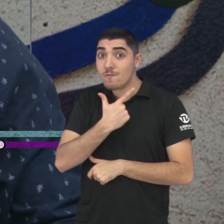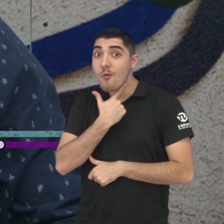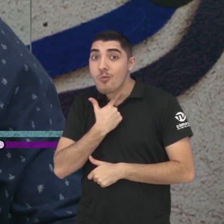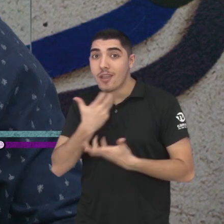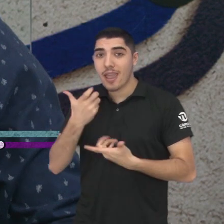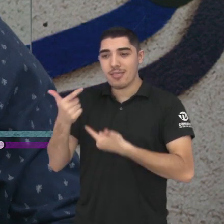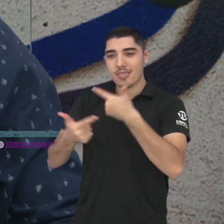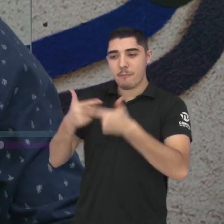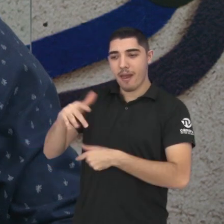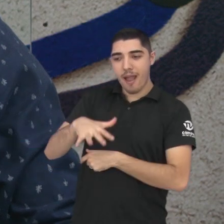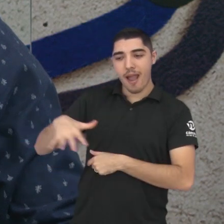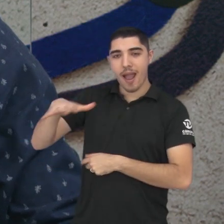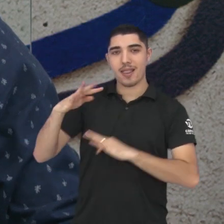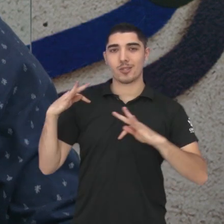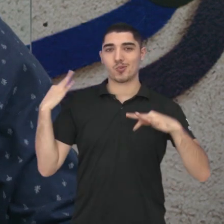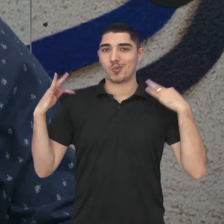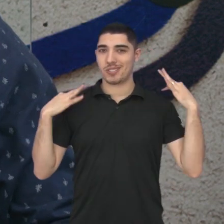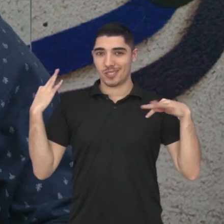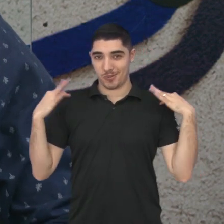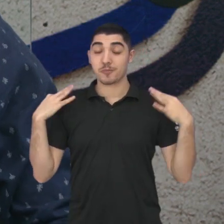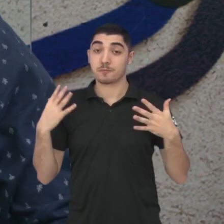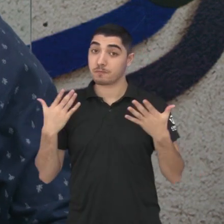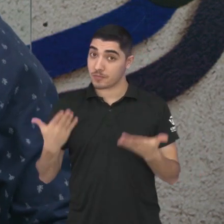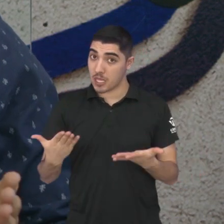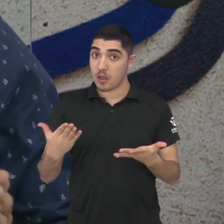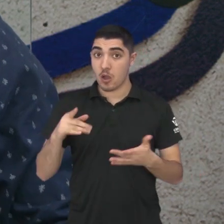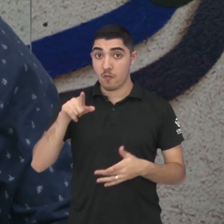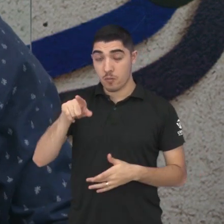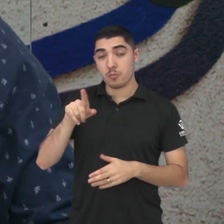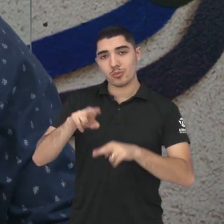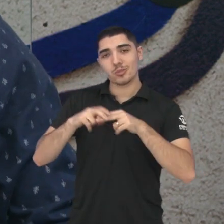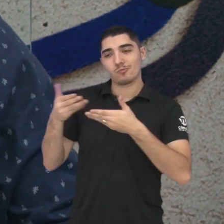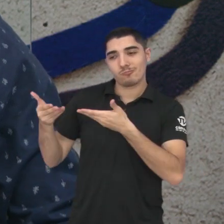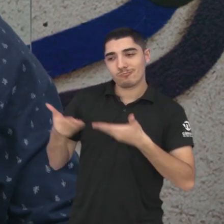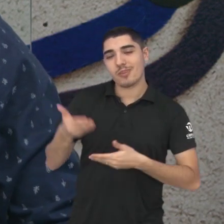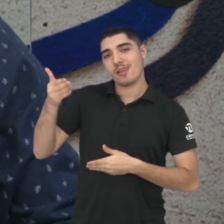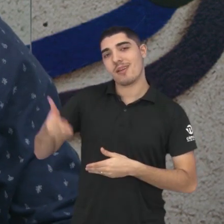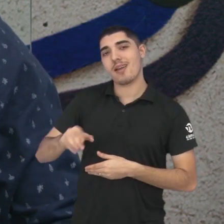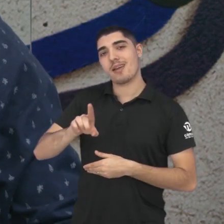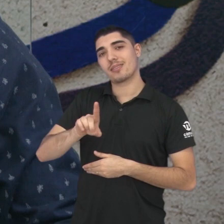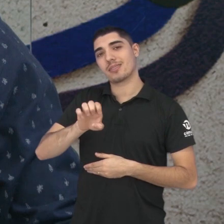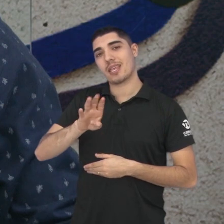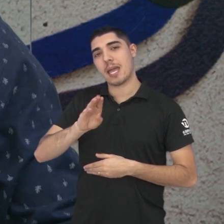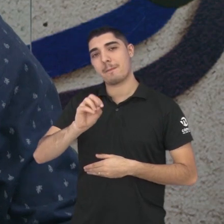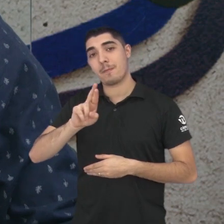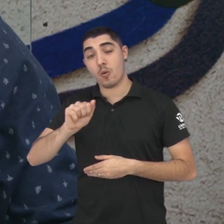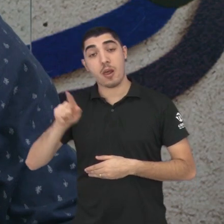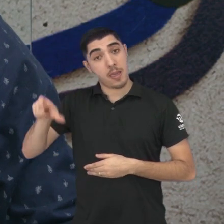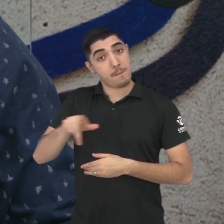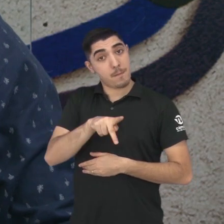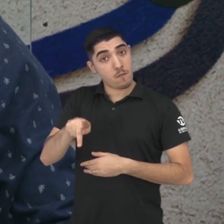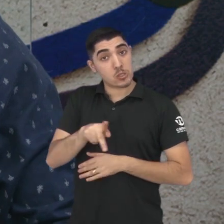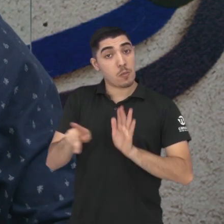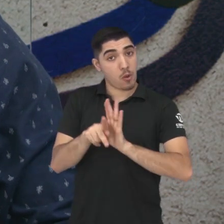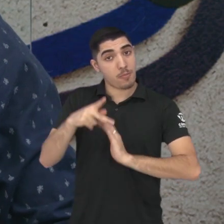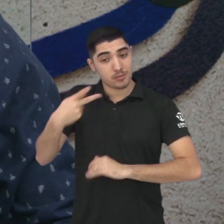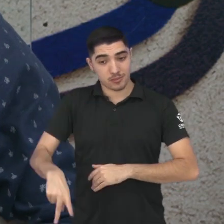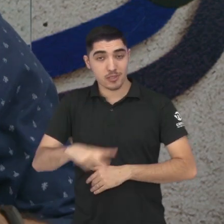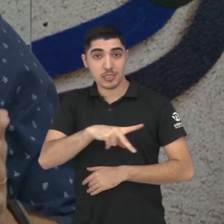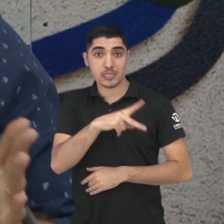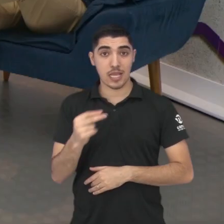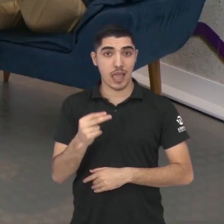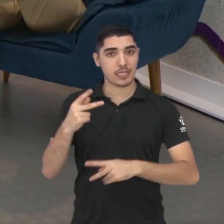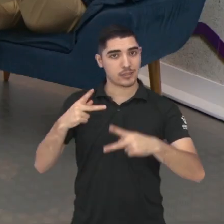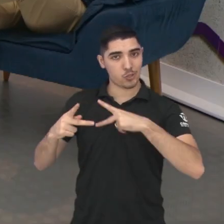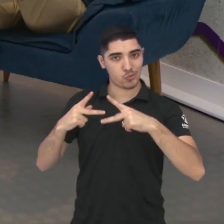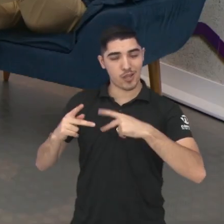pretende se qualificar na profissão de turismo. Para isso, convidamos a Débora Reale, docente do SENAC aqui de São José dos Campos.